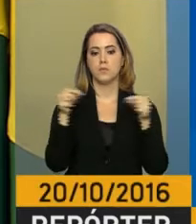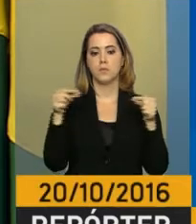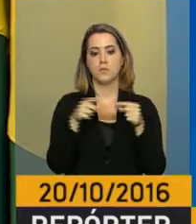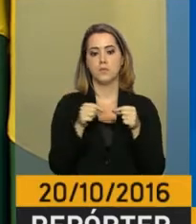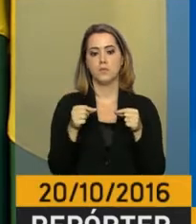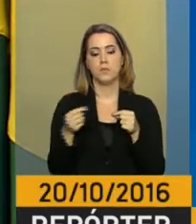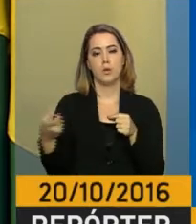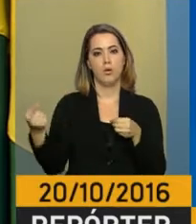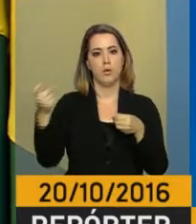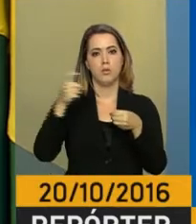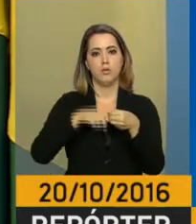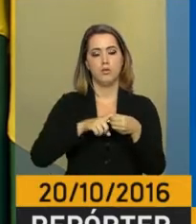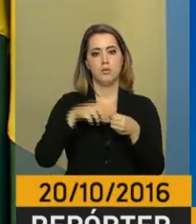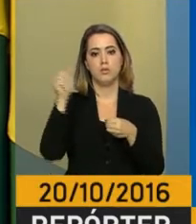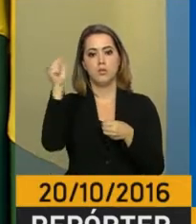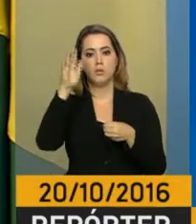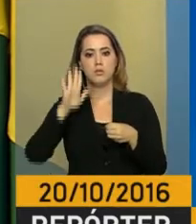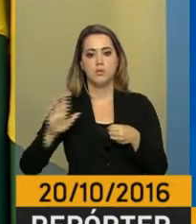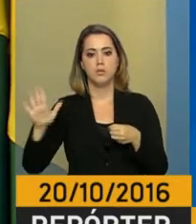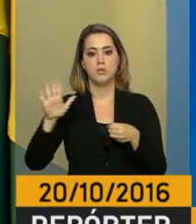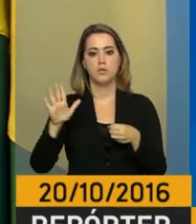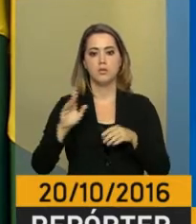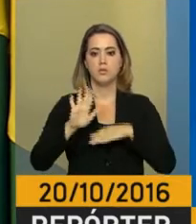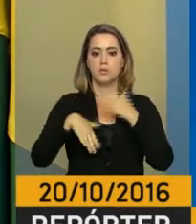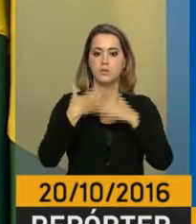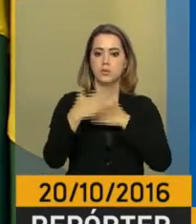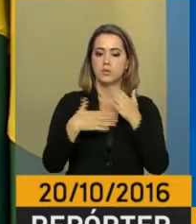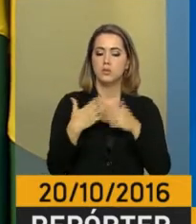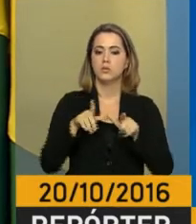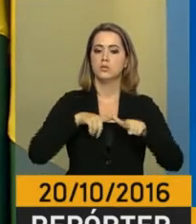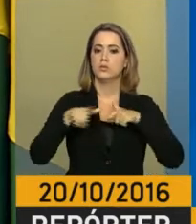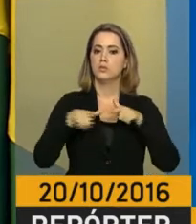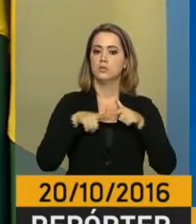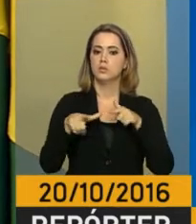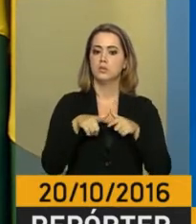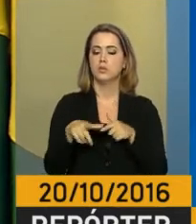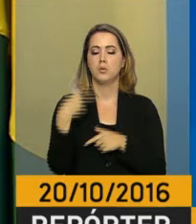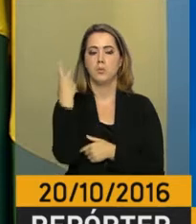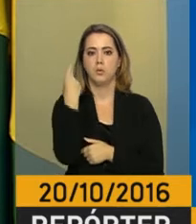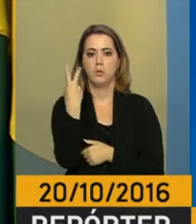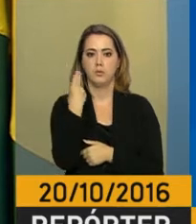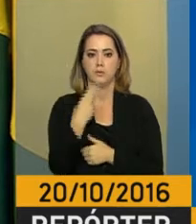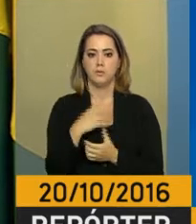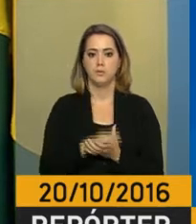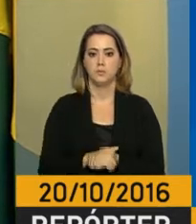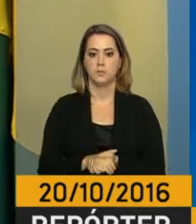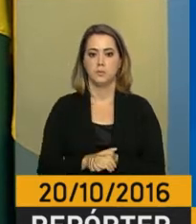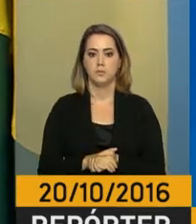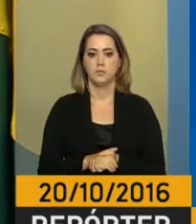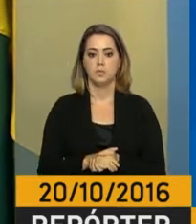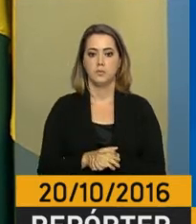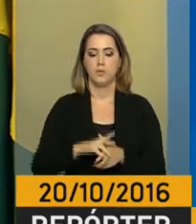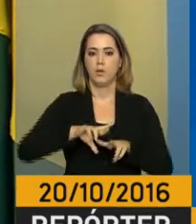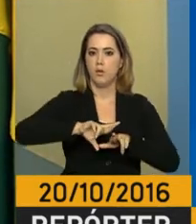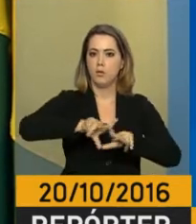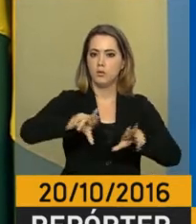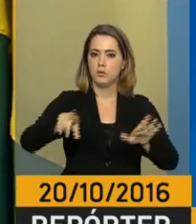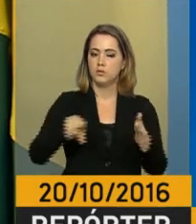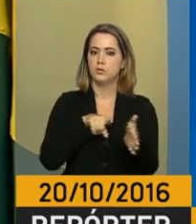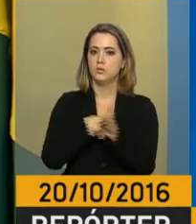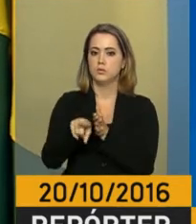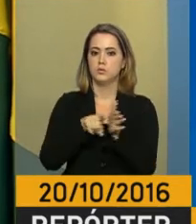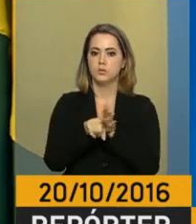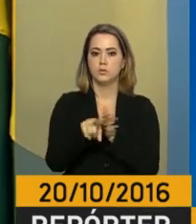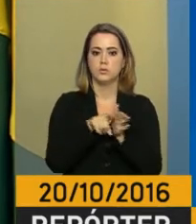Ásia. Ao longo da tarde, manteve a agenda de trabalho normal em seu gabinete. Em relação às várias perguntas suscitadas